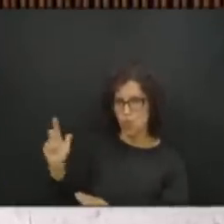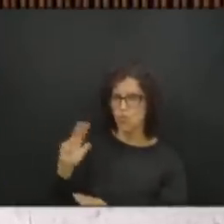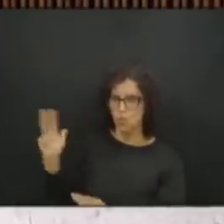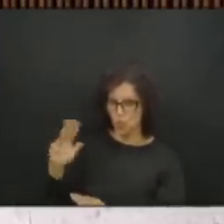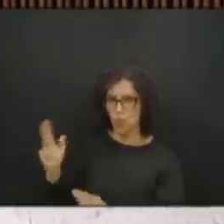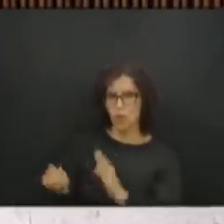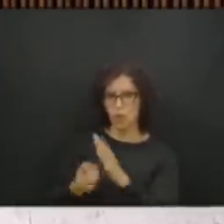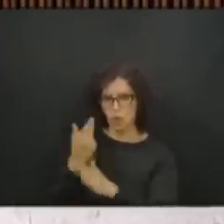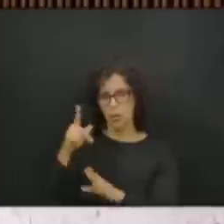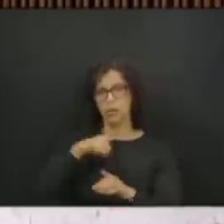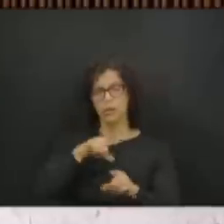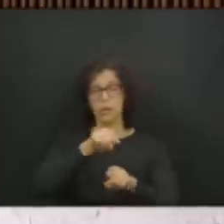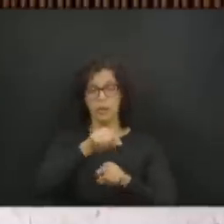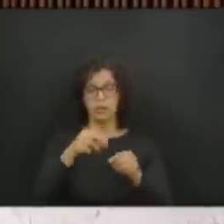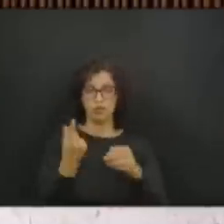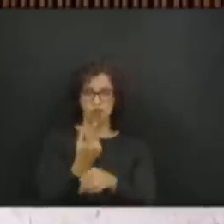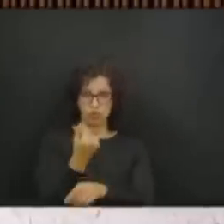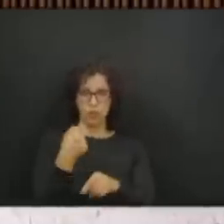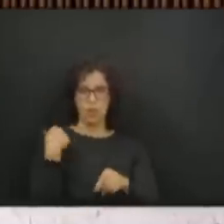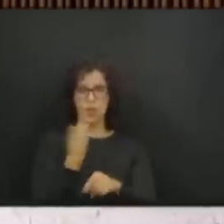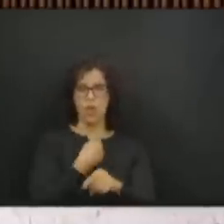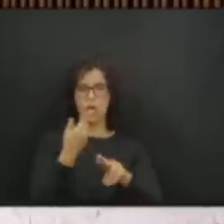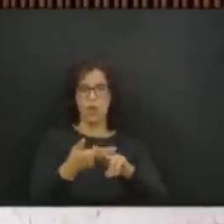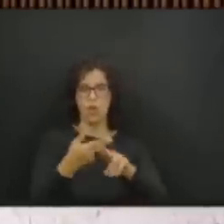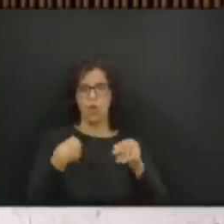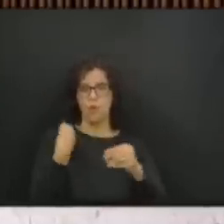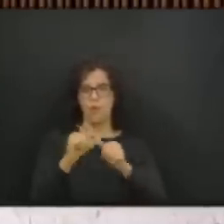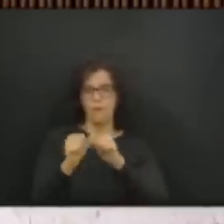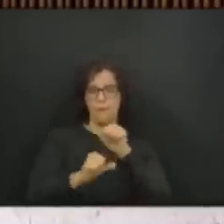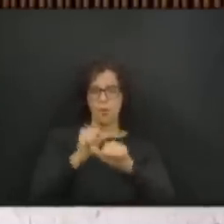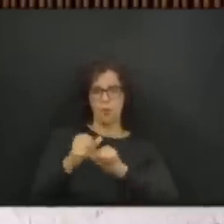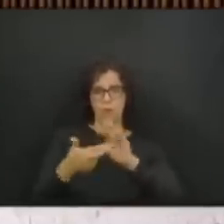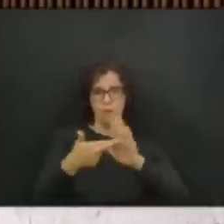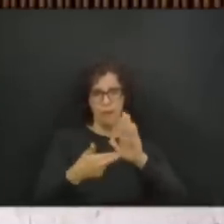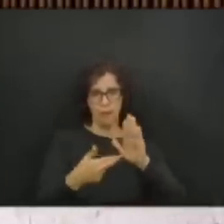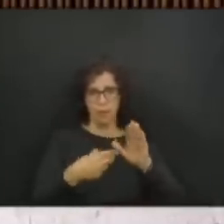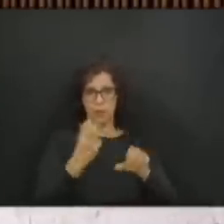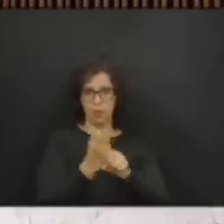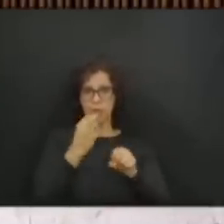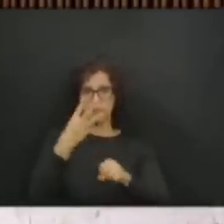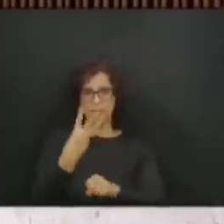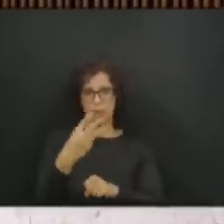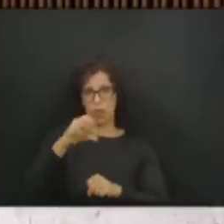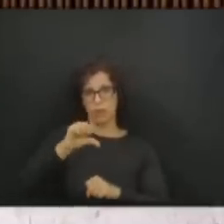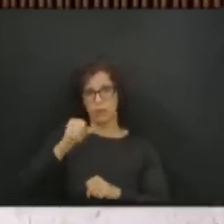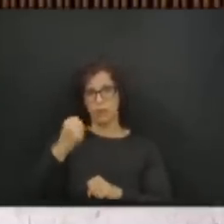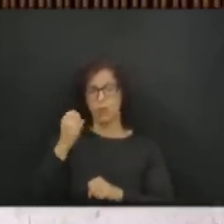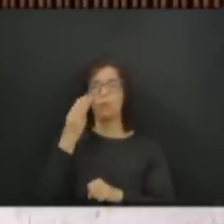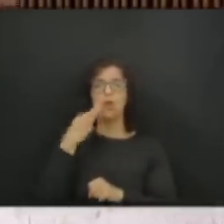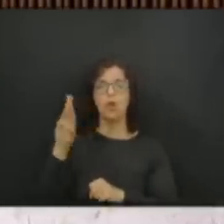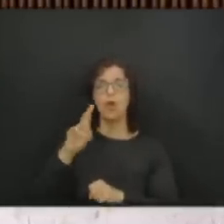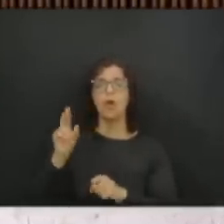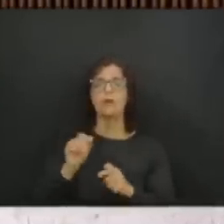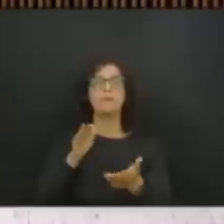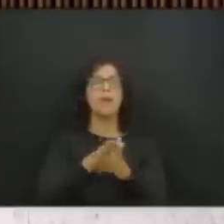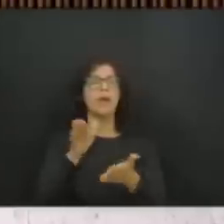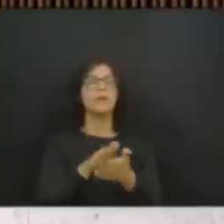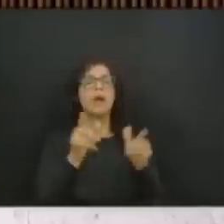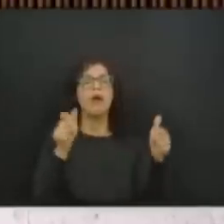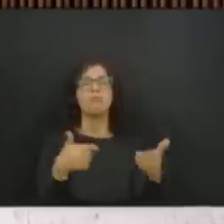e com isso nós com essa com essa mudança como eu falei são 398 e estragar